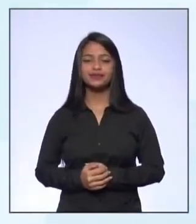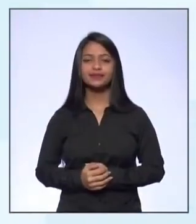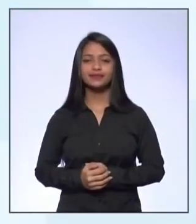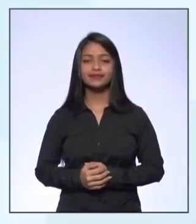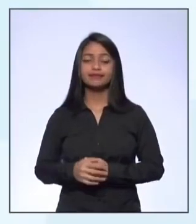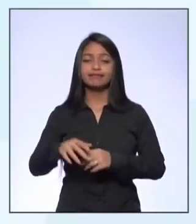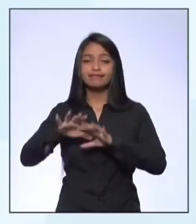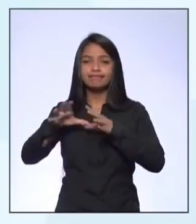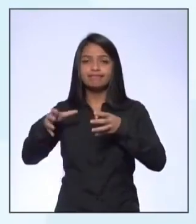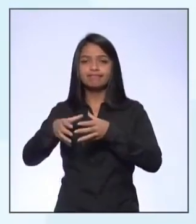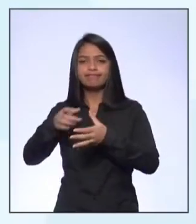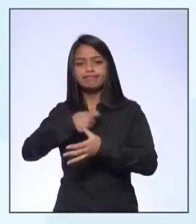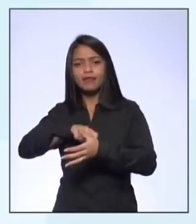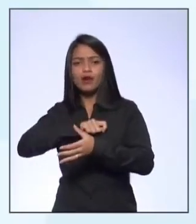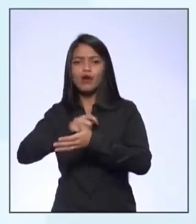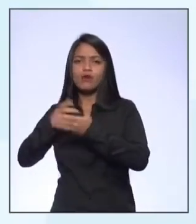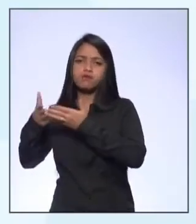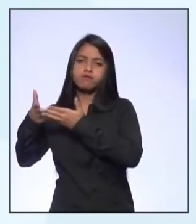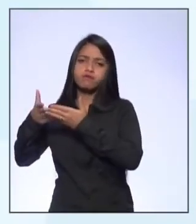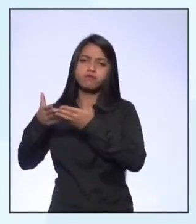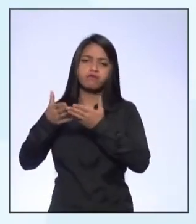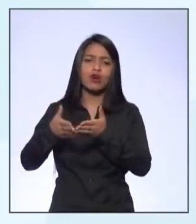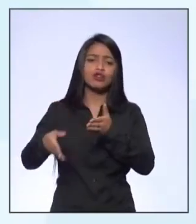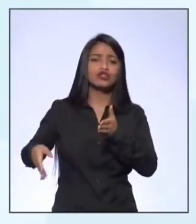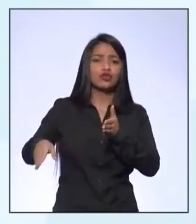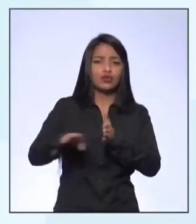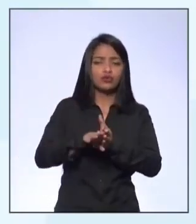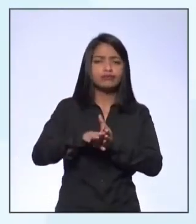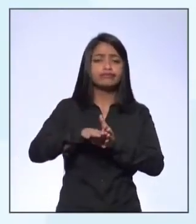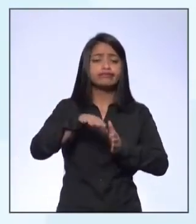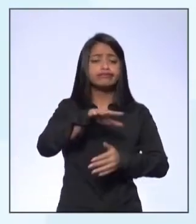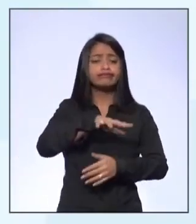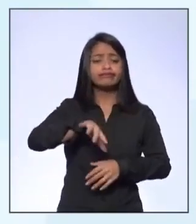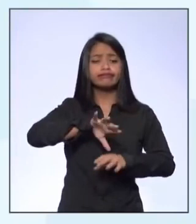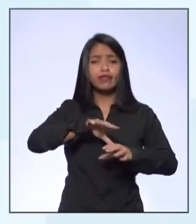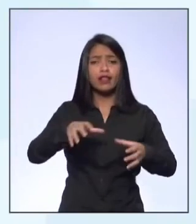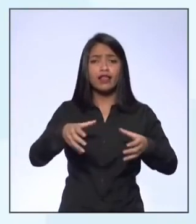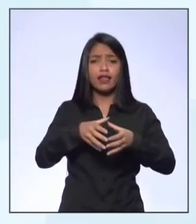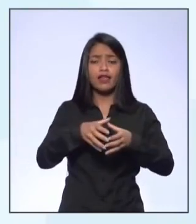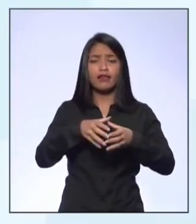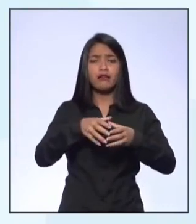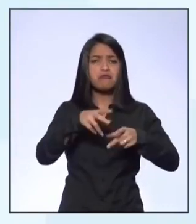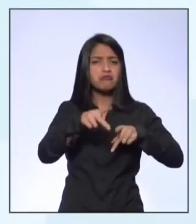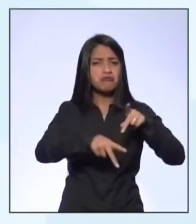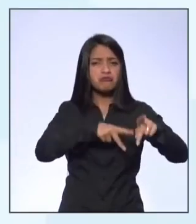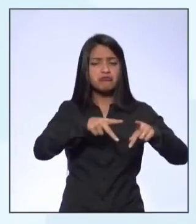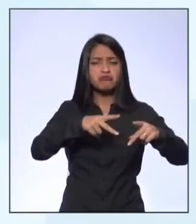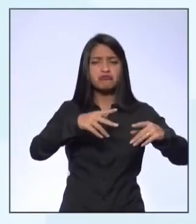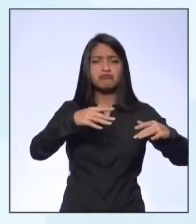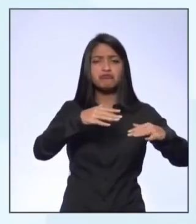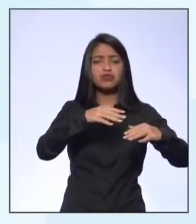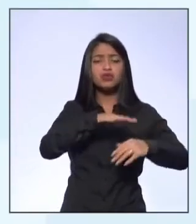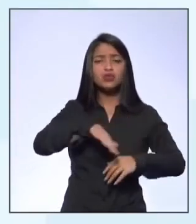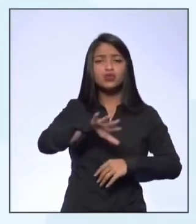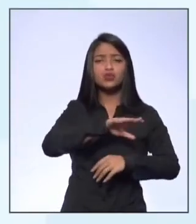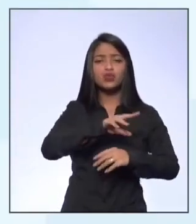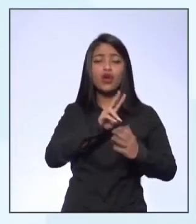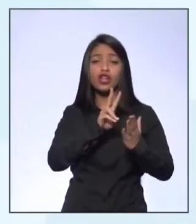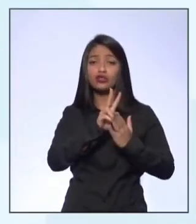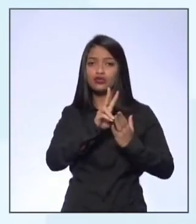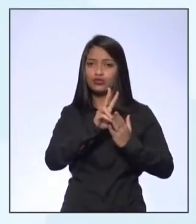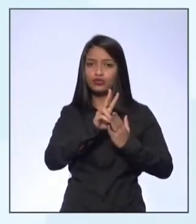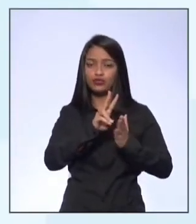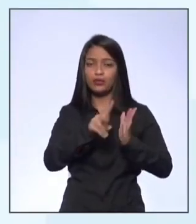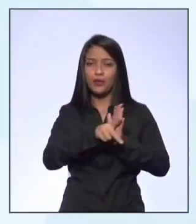Com a chegada dos espanhóis, a vida das tribos e das civilizações indígenas da